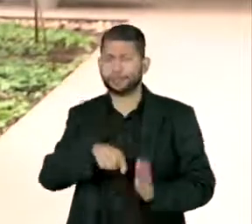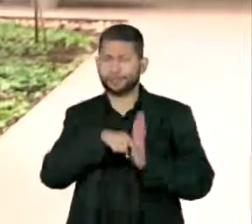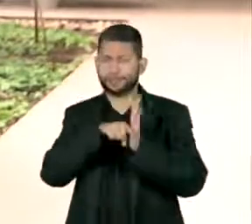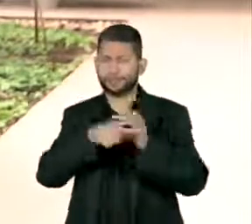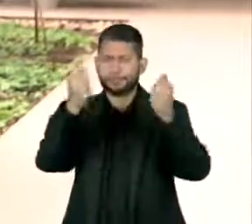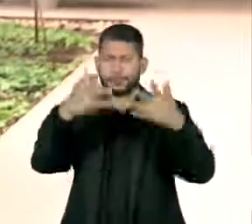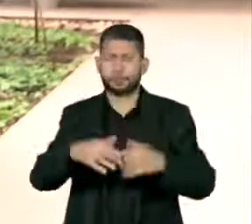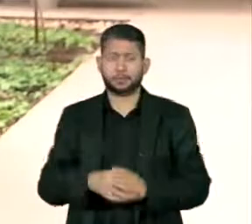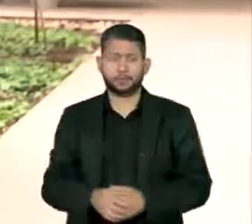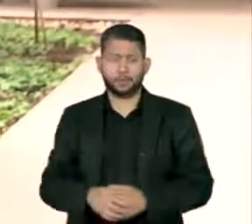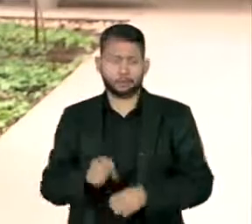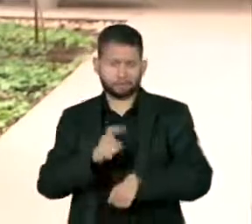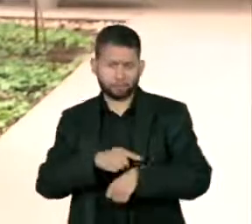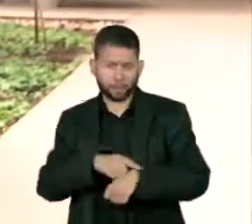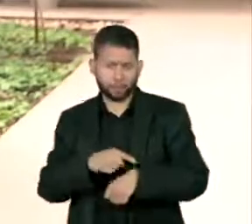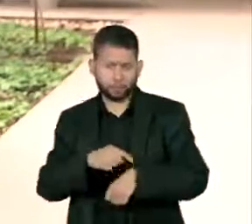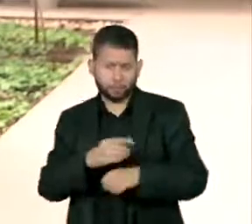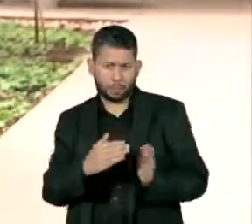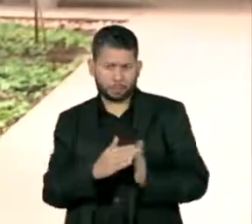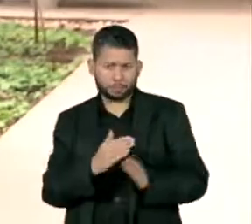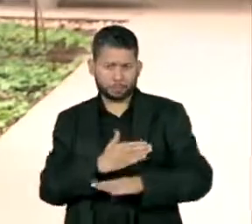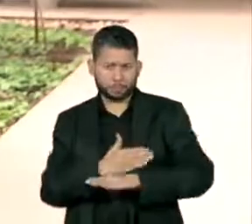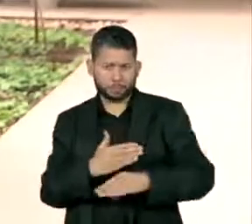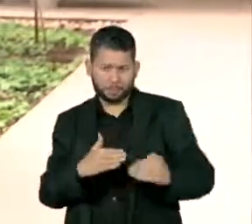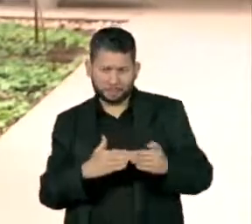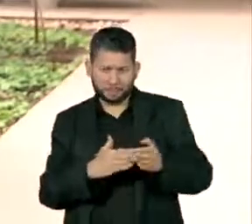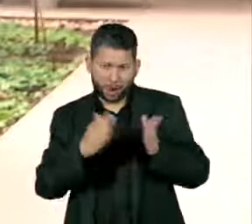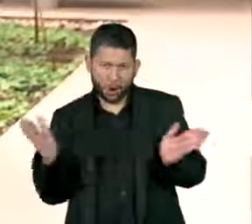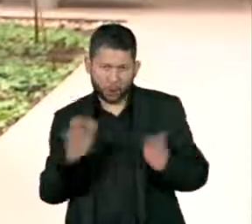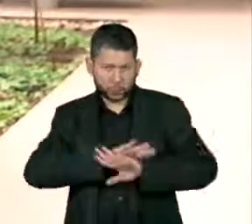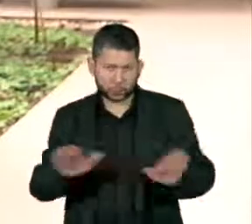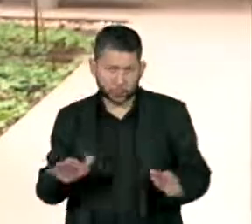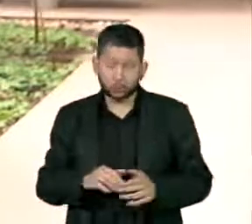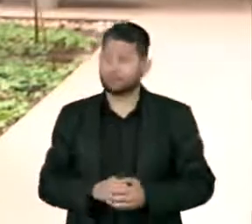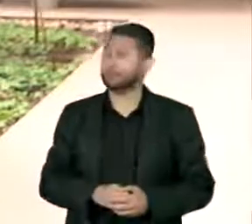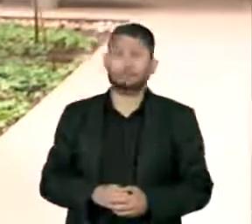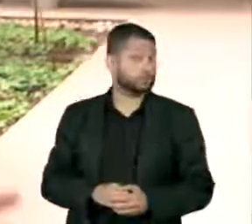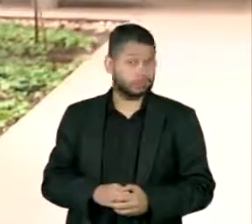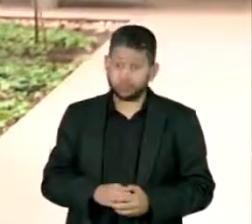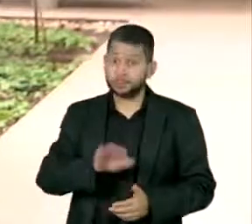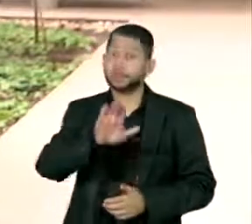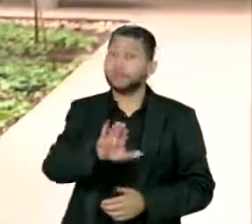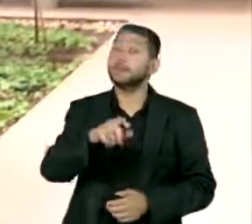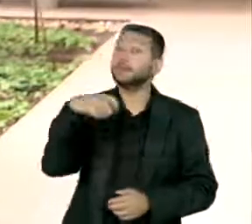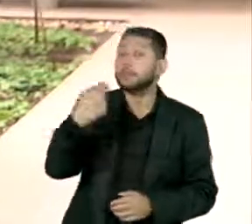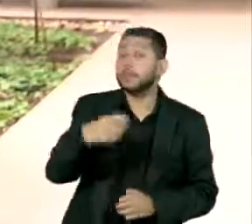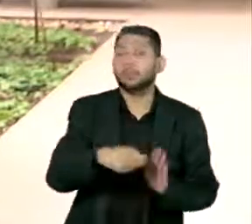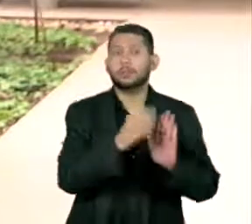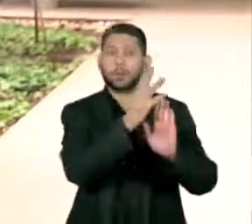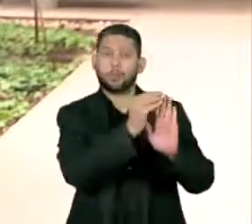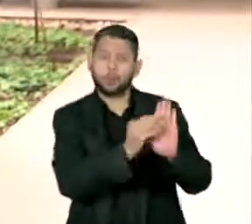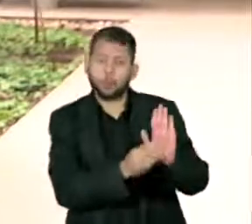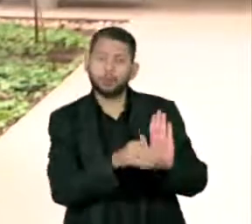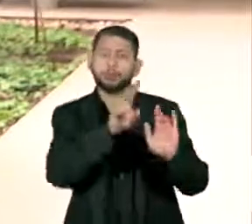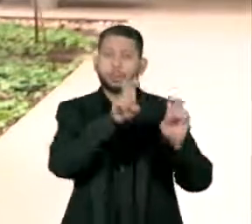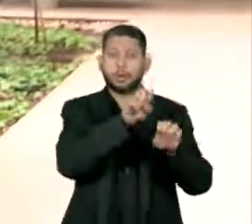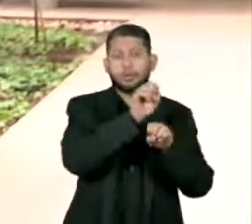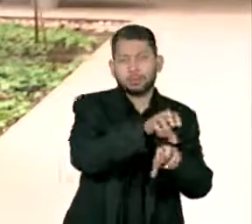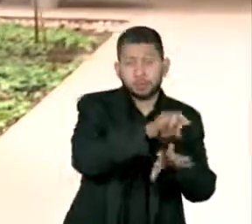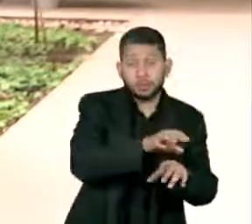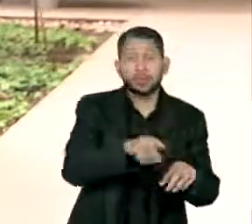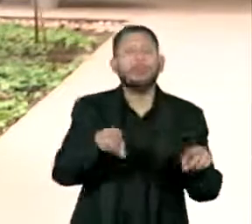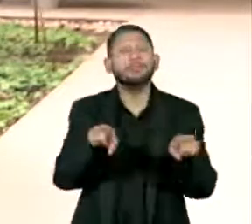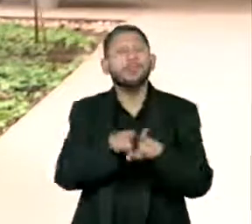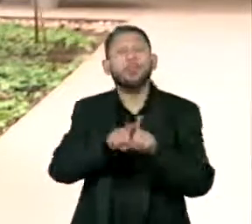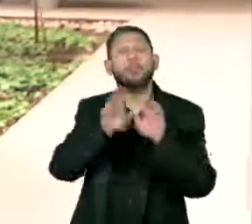na escola para produzir a diminuição da violência. É preciso que, além do currículo convencional, as unidades de ensino também